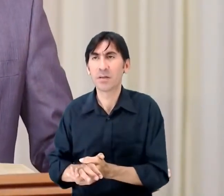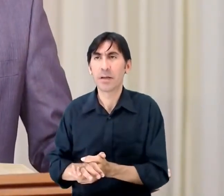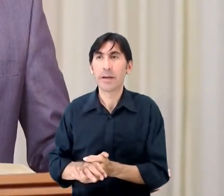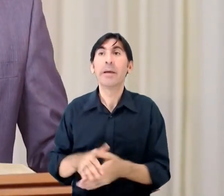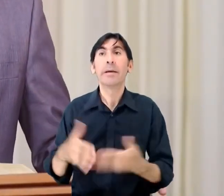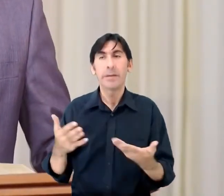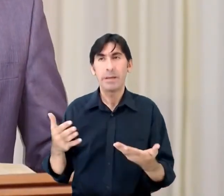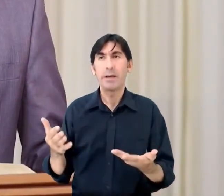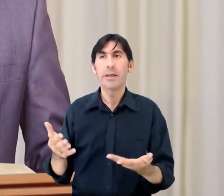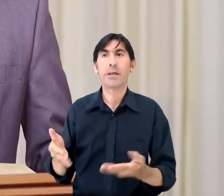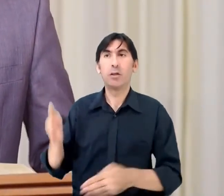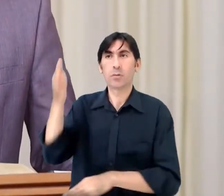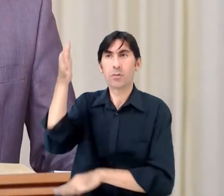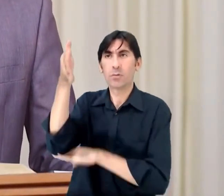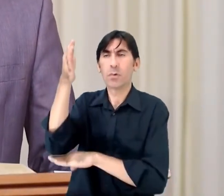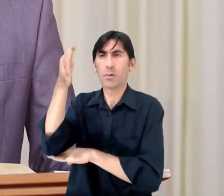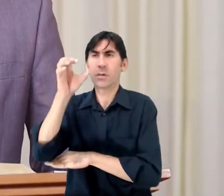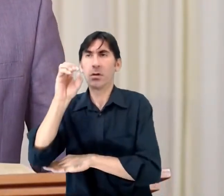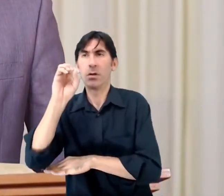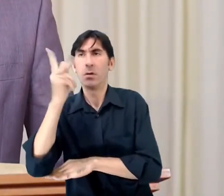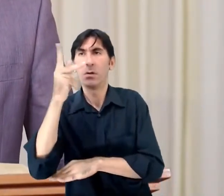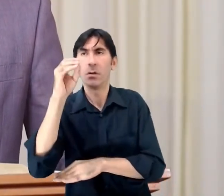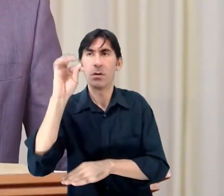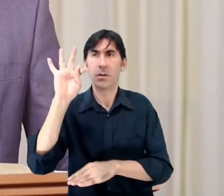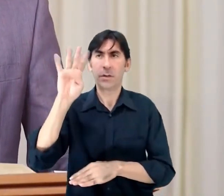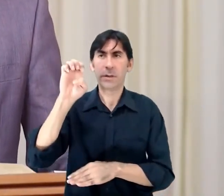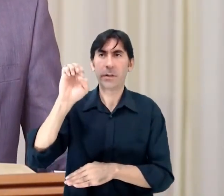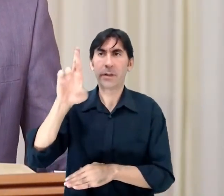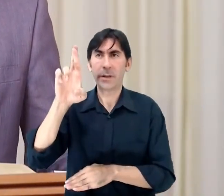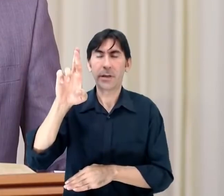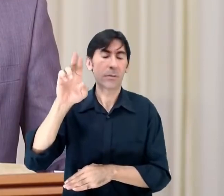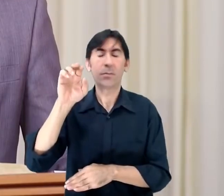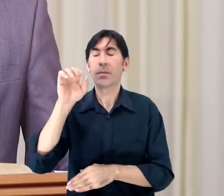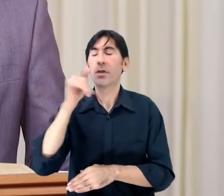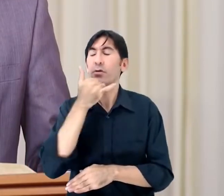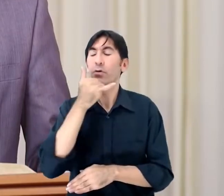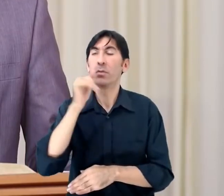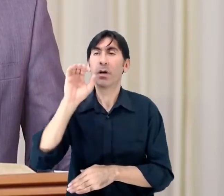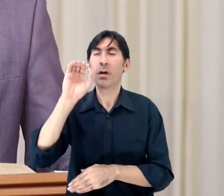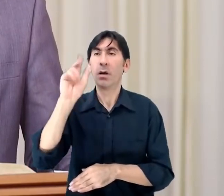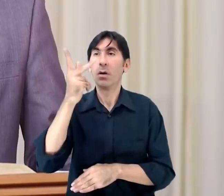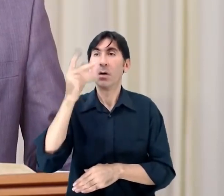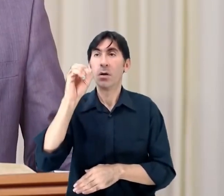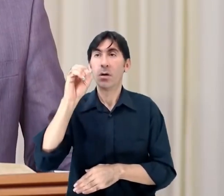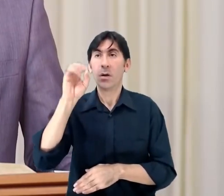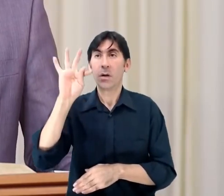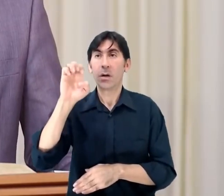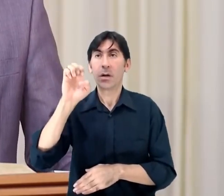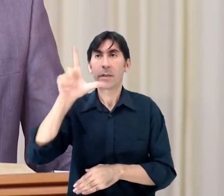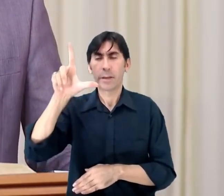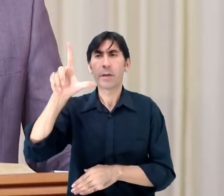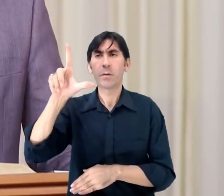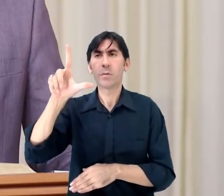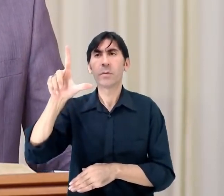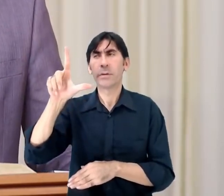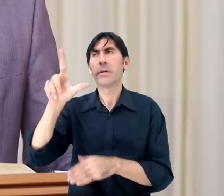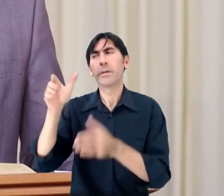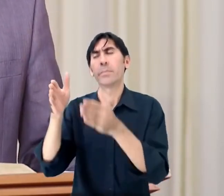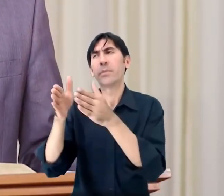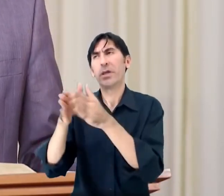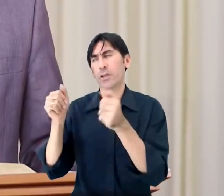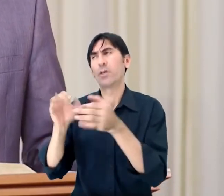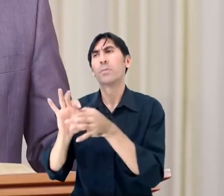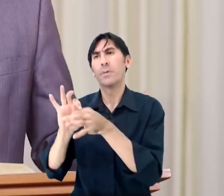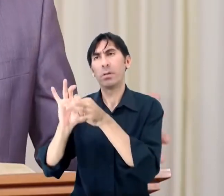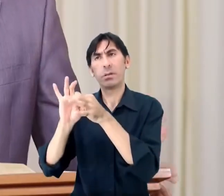um dos hotéis grandes que ele estava trabalhando, com esses monumentos artísticos. E a autorização era